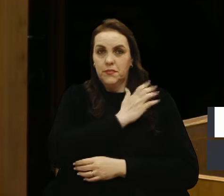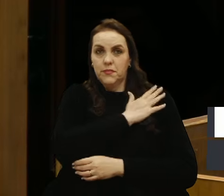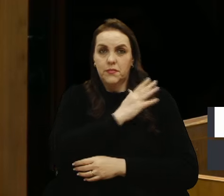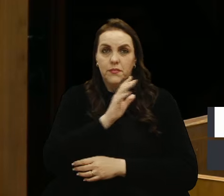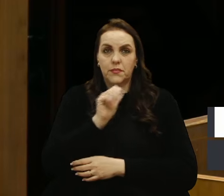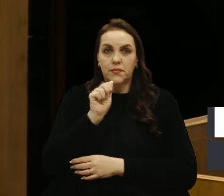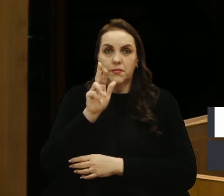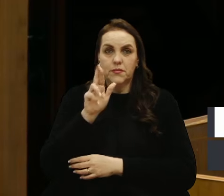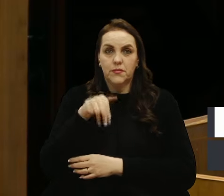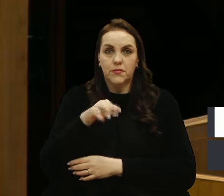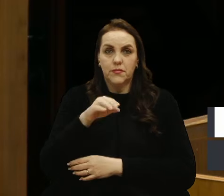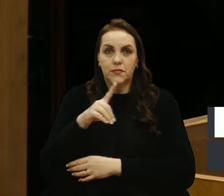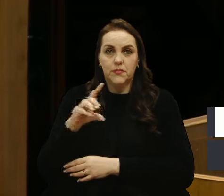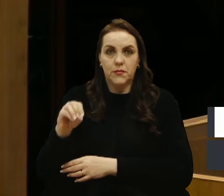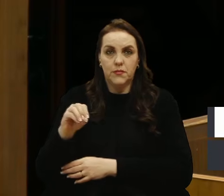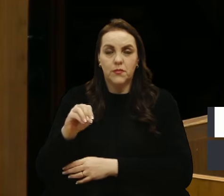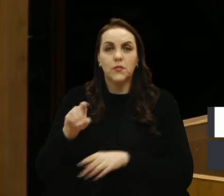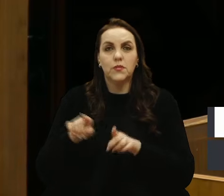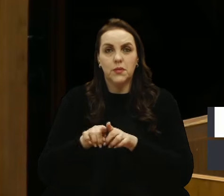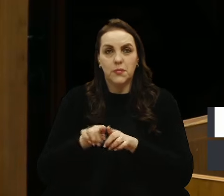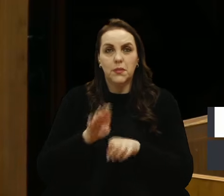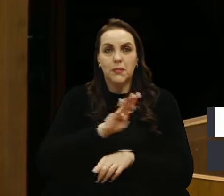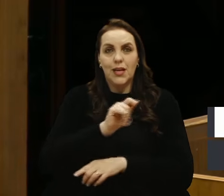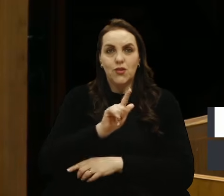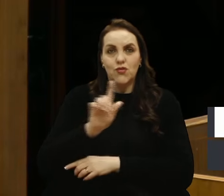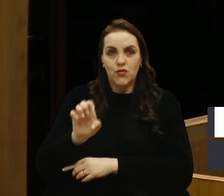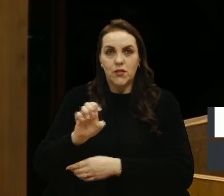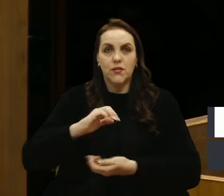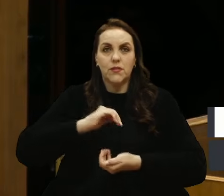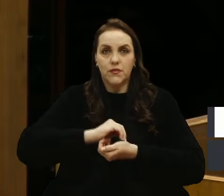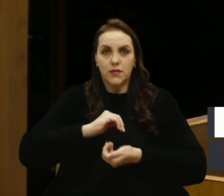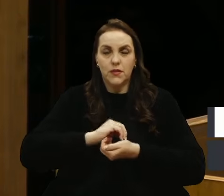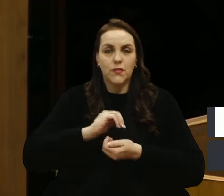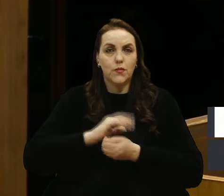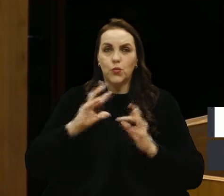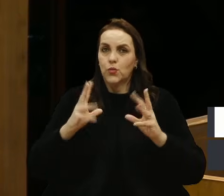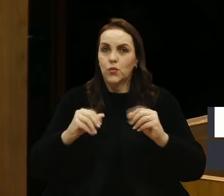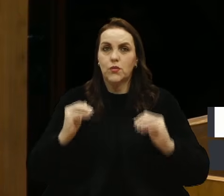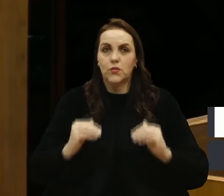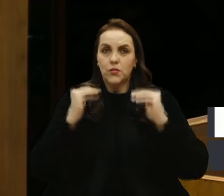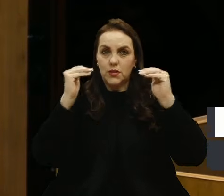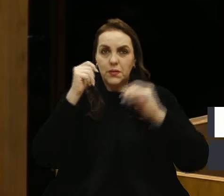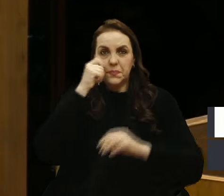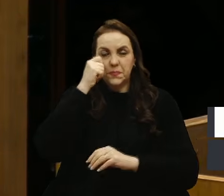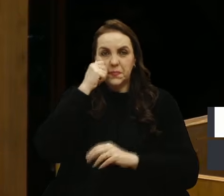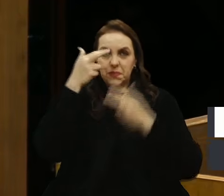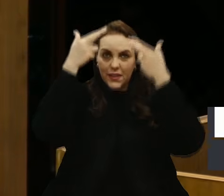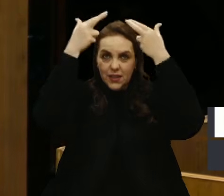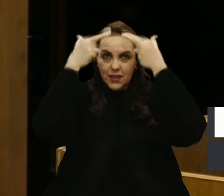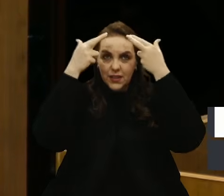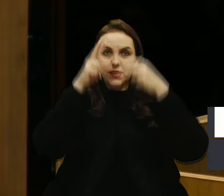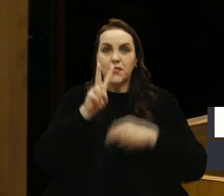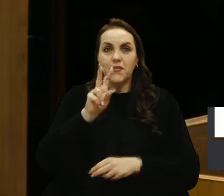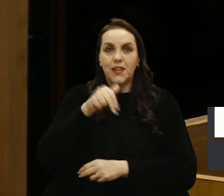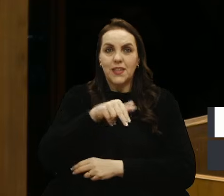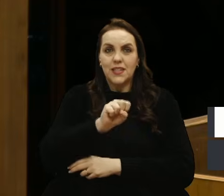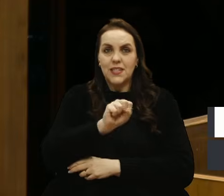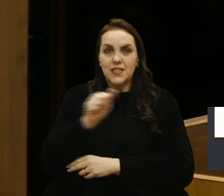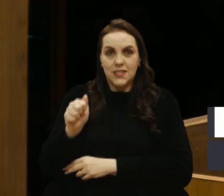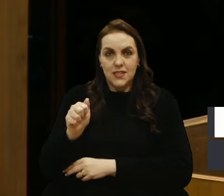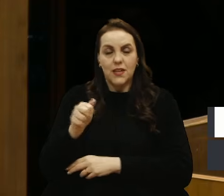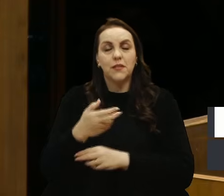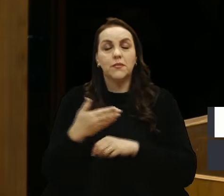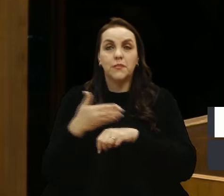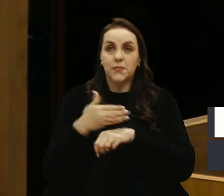Armando, aí o Bagé, da Defesa Civil, demais autoridades presentes, nossa rainha Vanessa D'Alegrave, membros